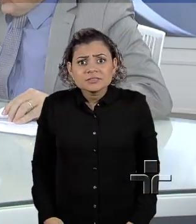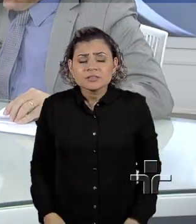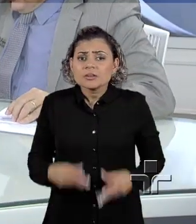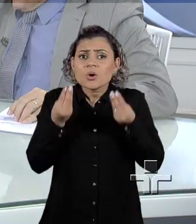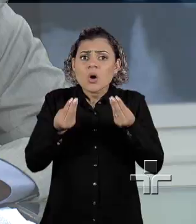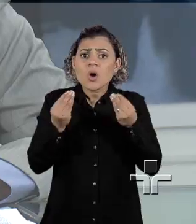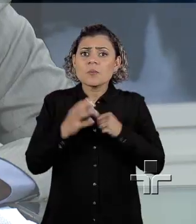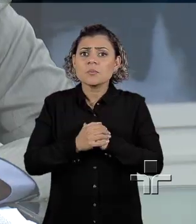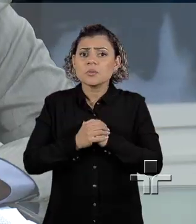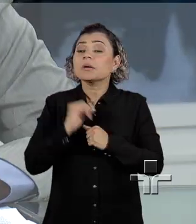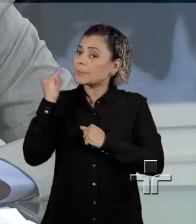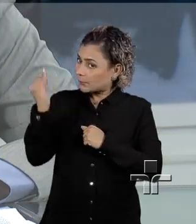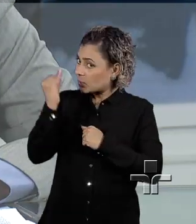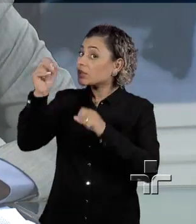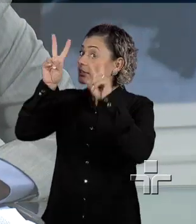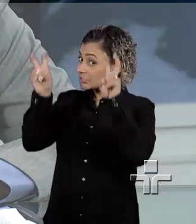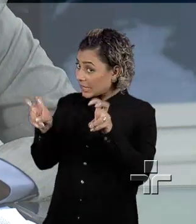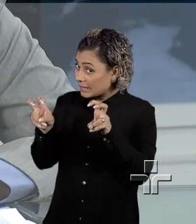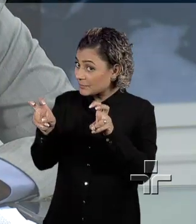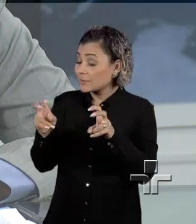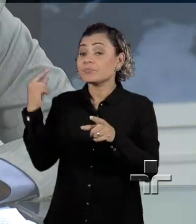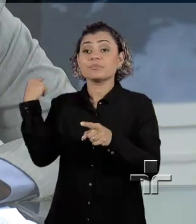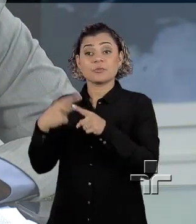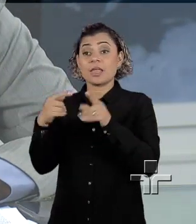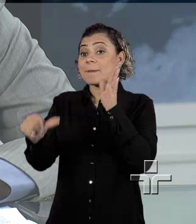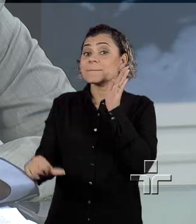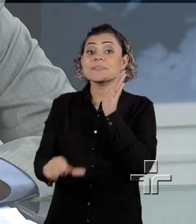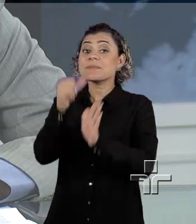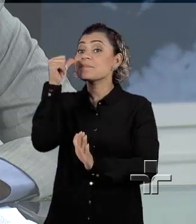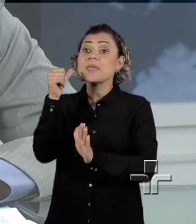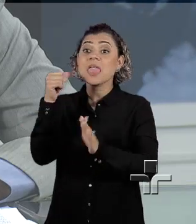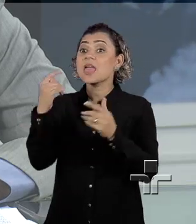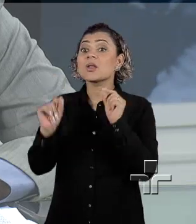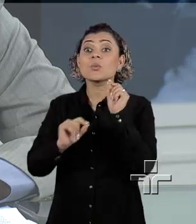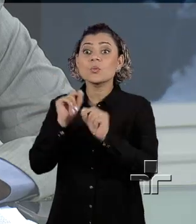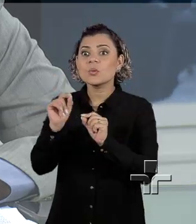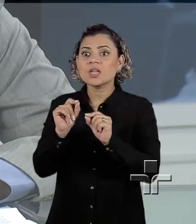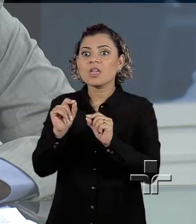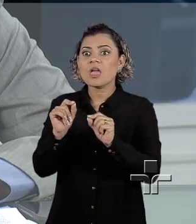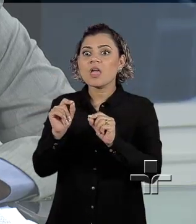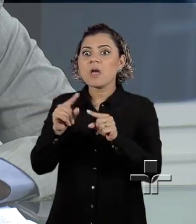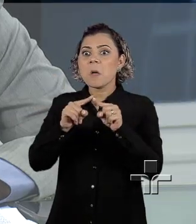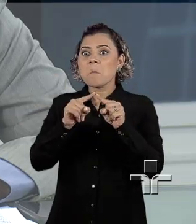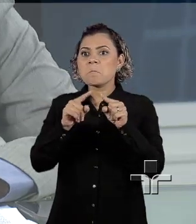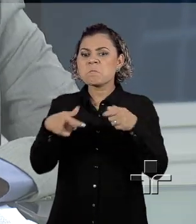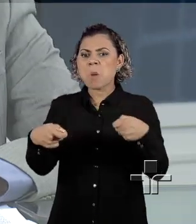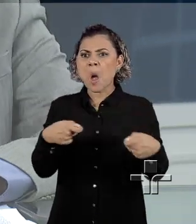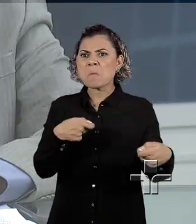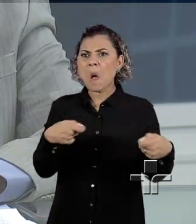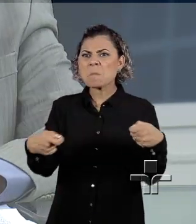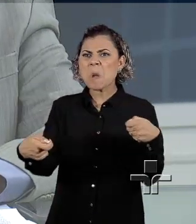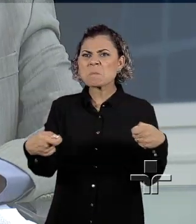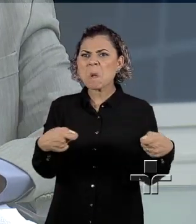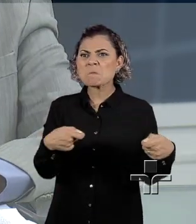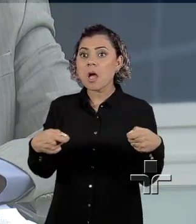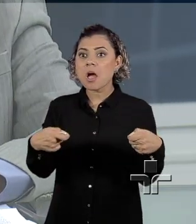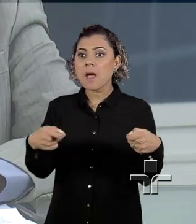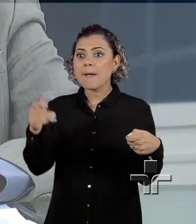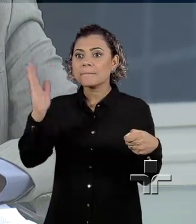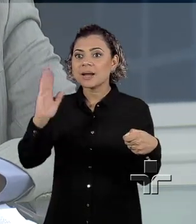é importante essa questão. É a primeira grande queda de braço entre o